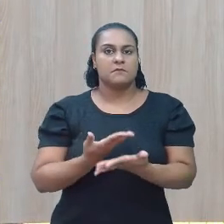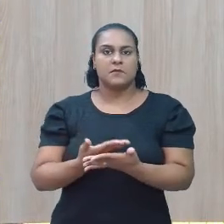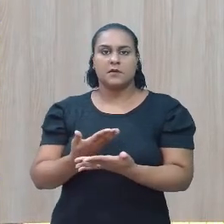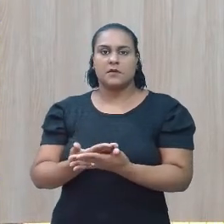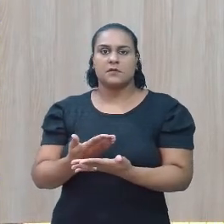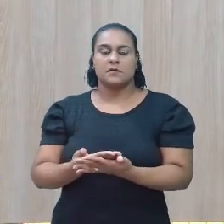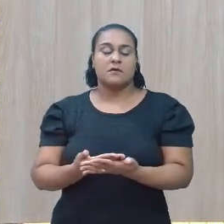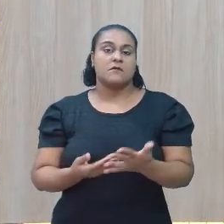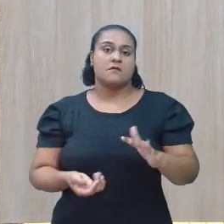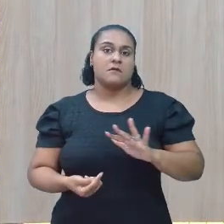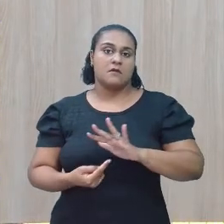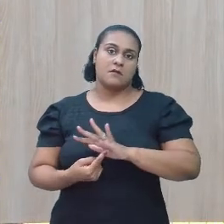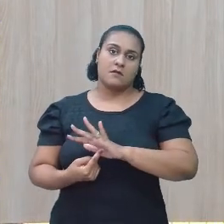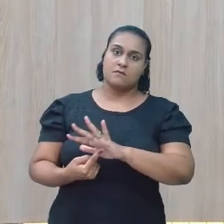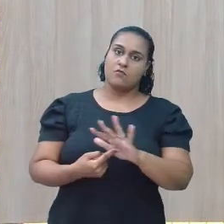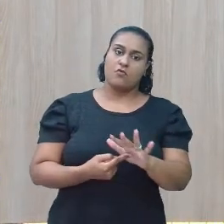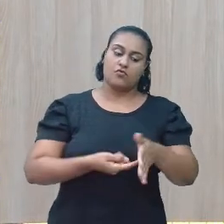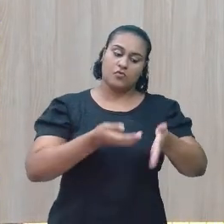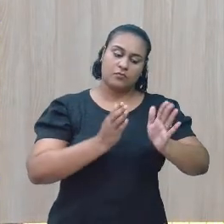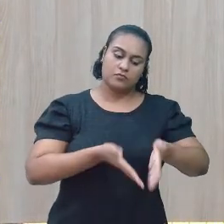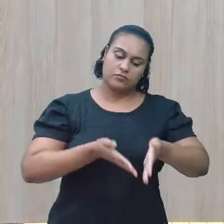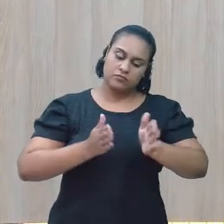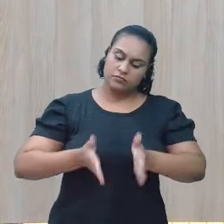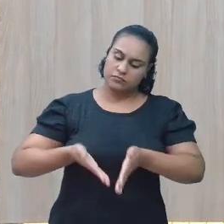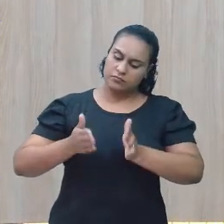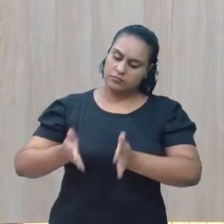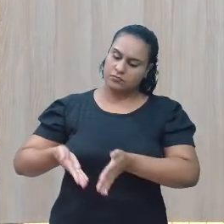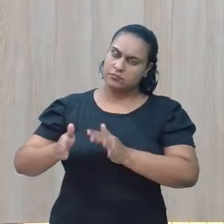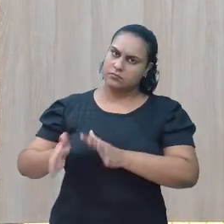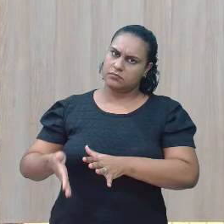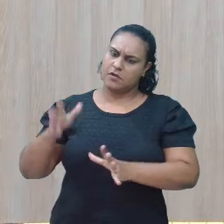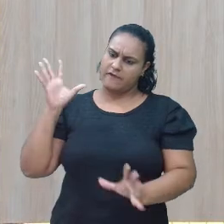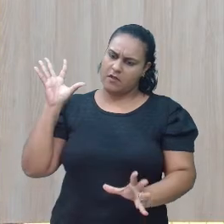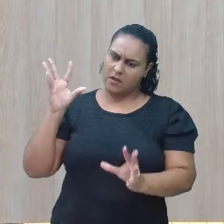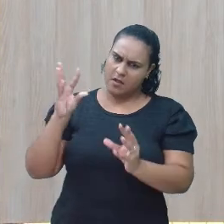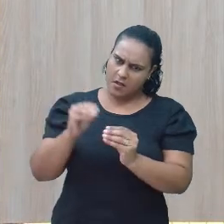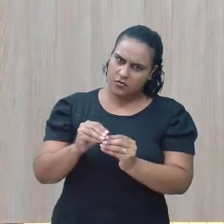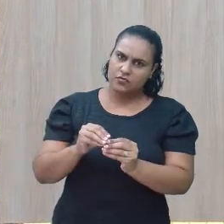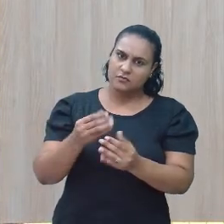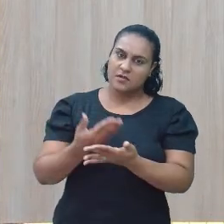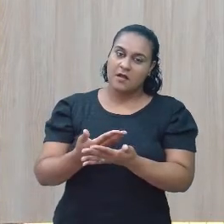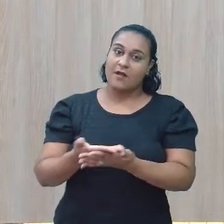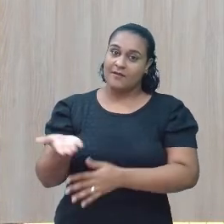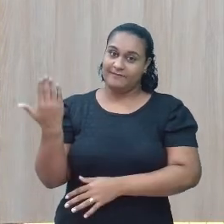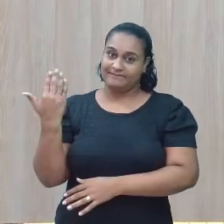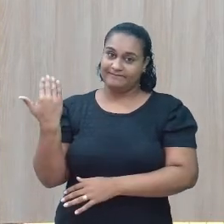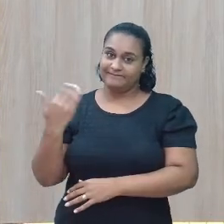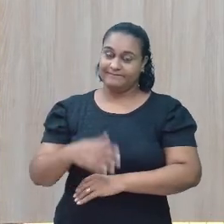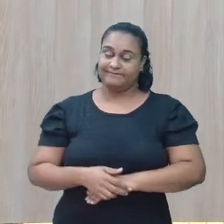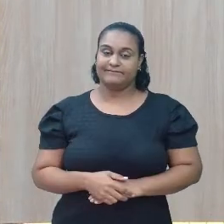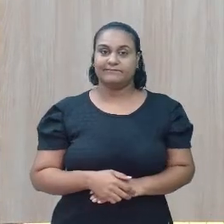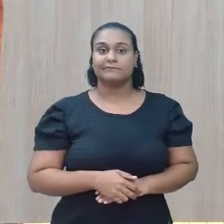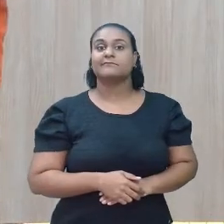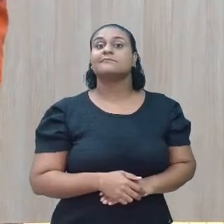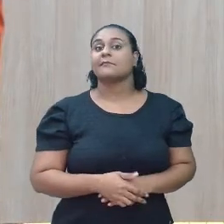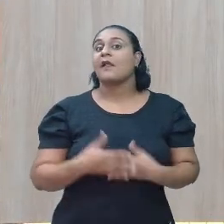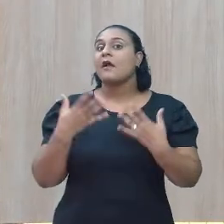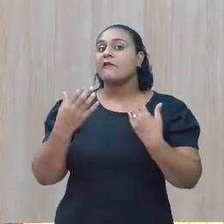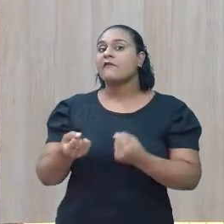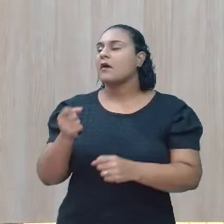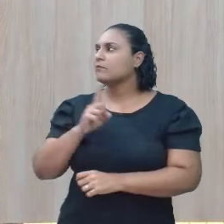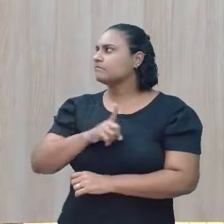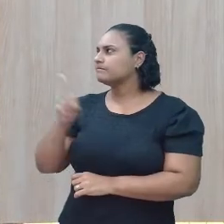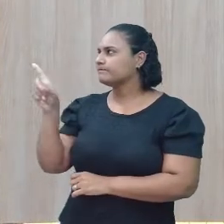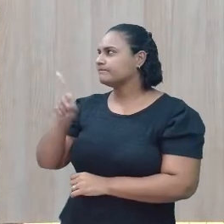que são sequências, a gente traz um pouco o resumo do que a gente fez na aula anterior, tá certo? Então, vamos aqui para a tela para a